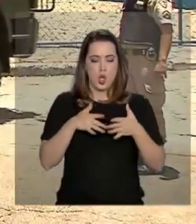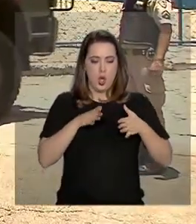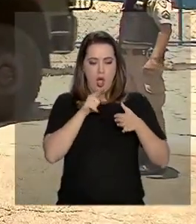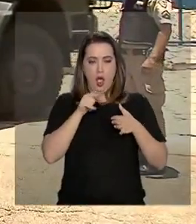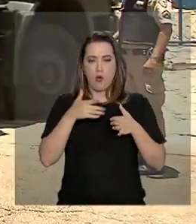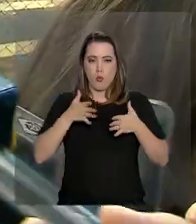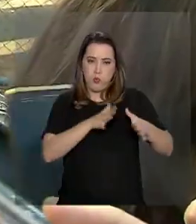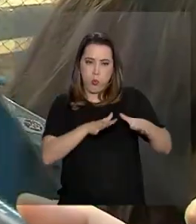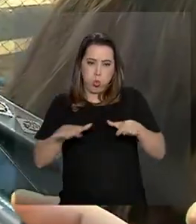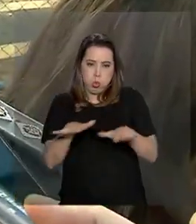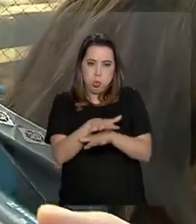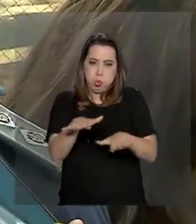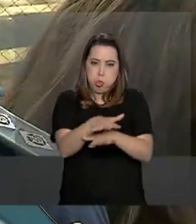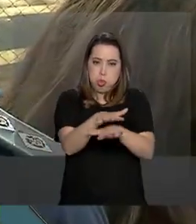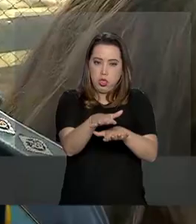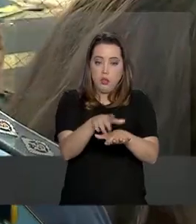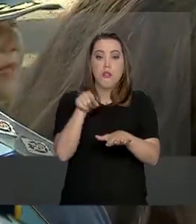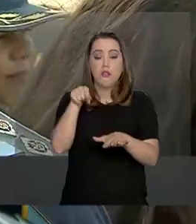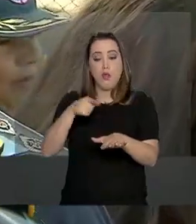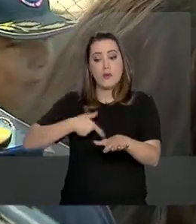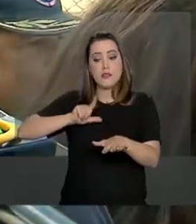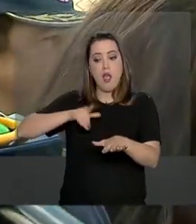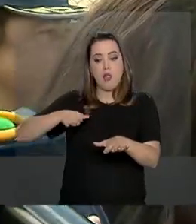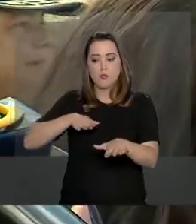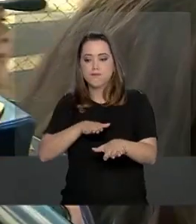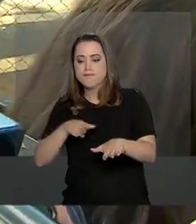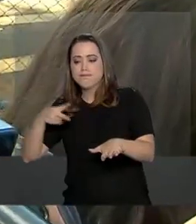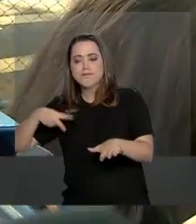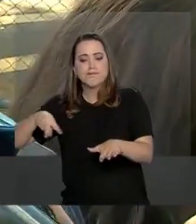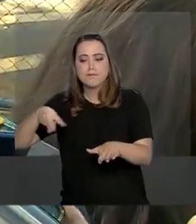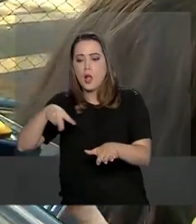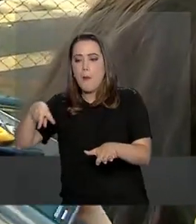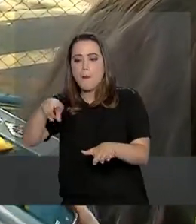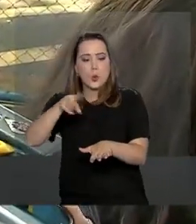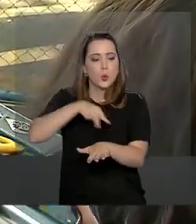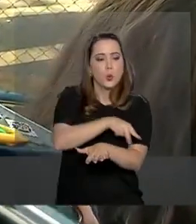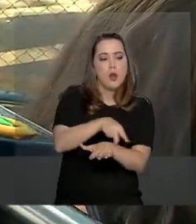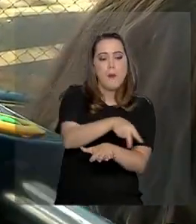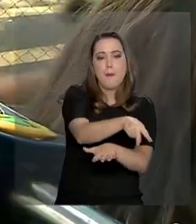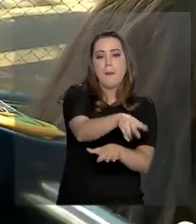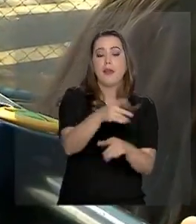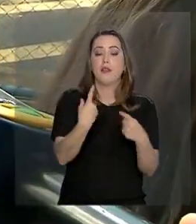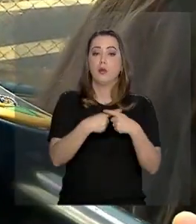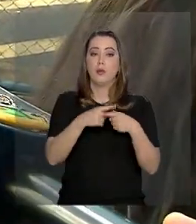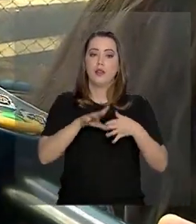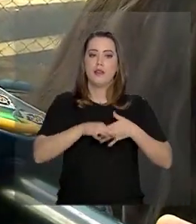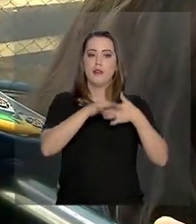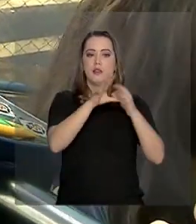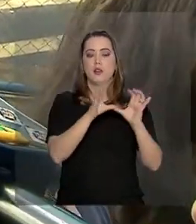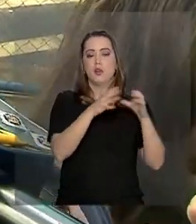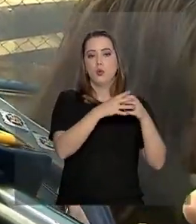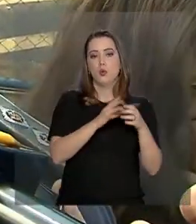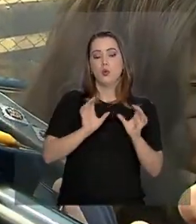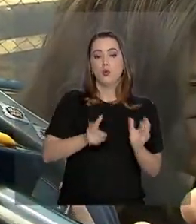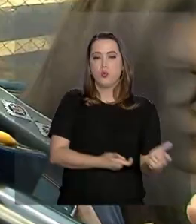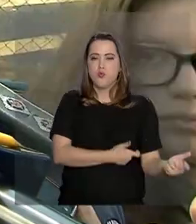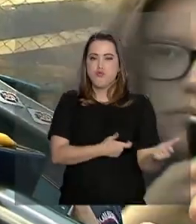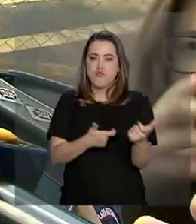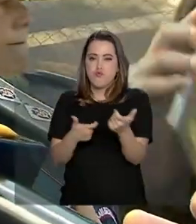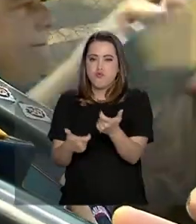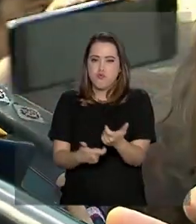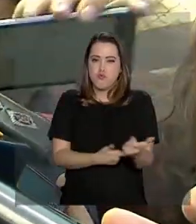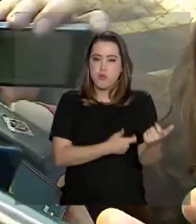que se rompeu. A gente fez uma divisão de áreas. Israel trabalha coordenado com o Corpo de Bombeiros, uma equipe